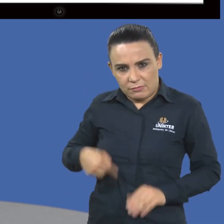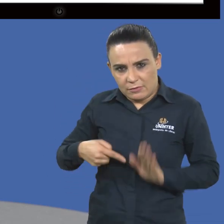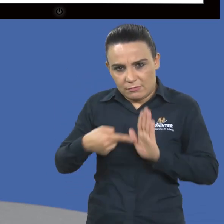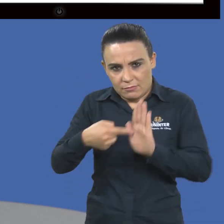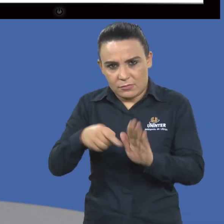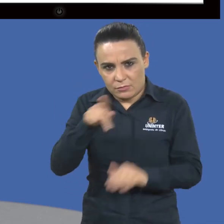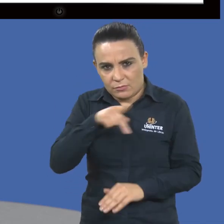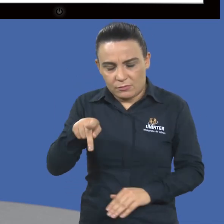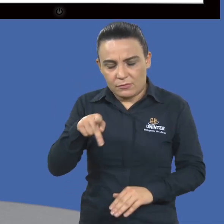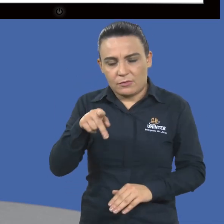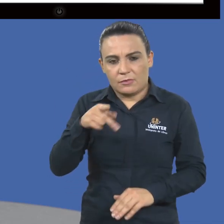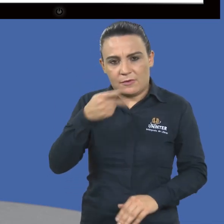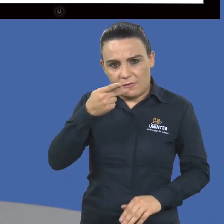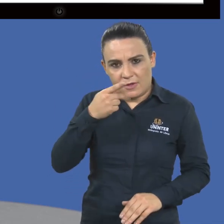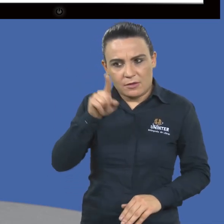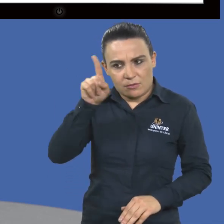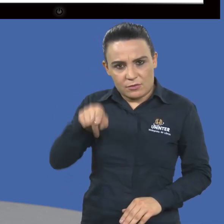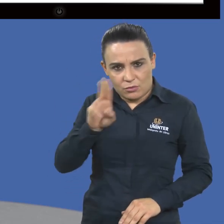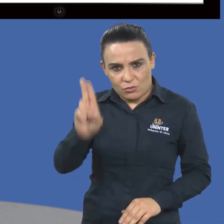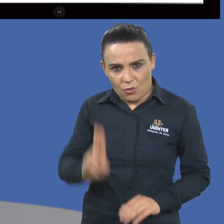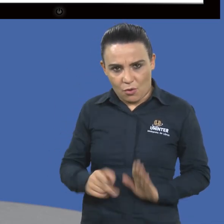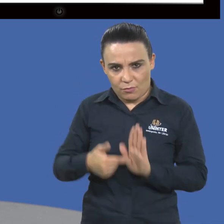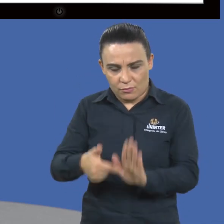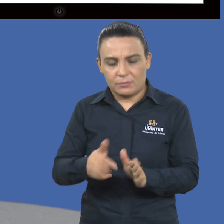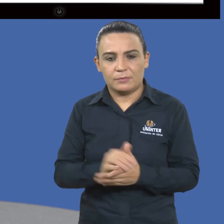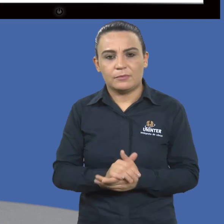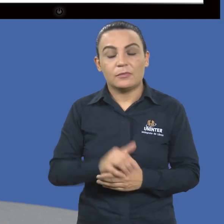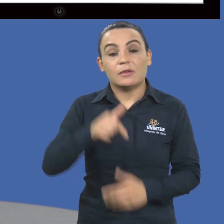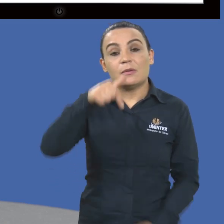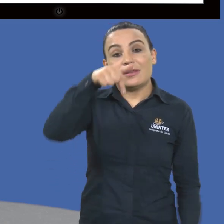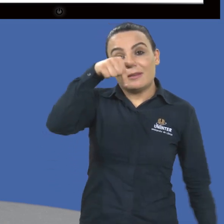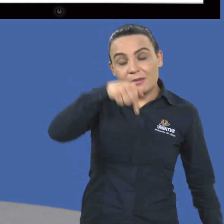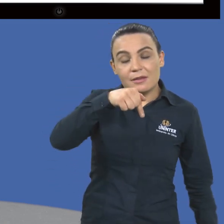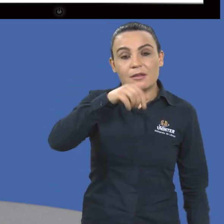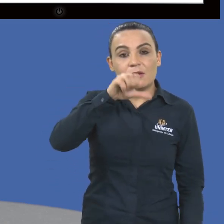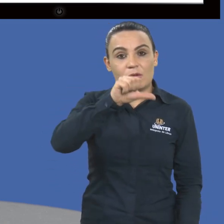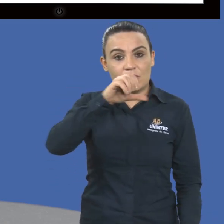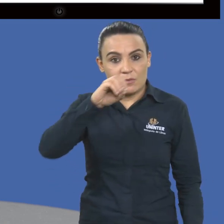A outra apresentação é o CID